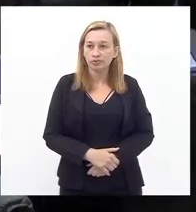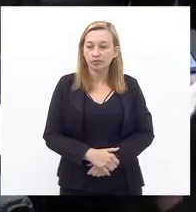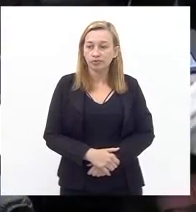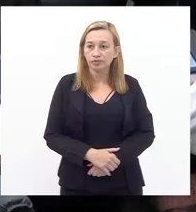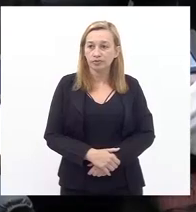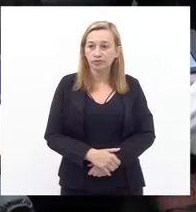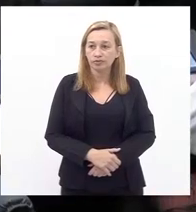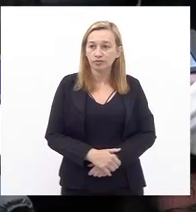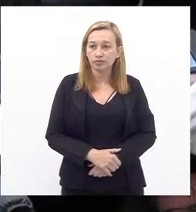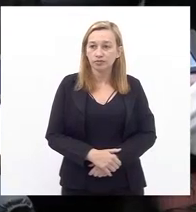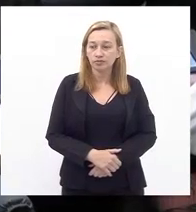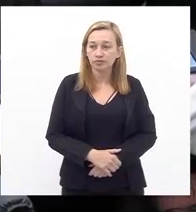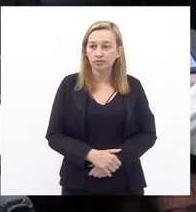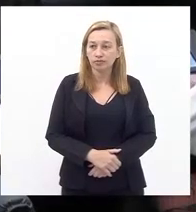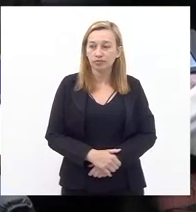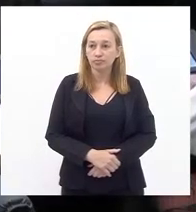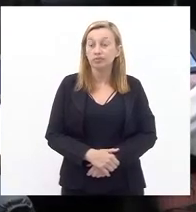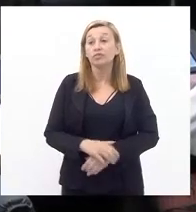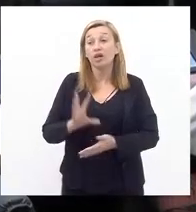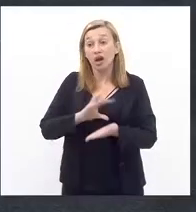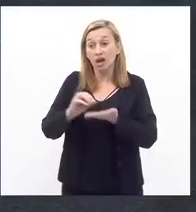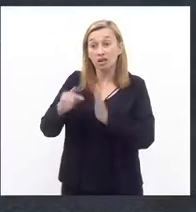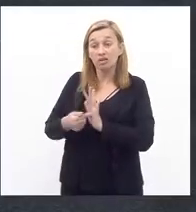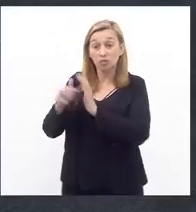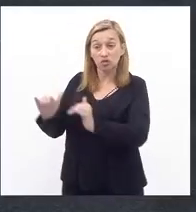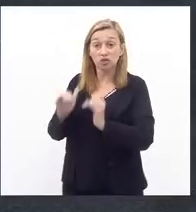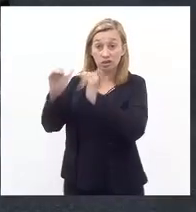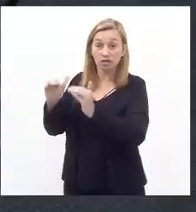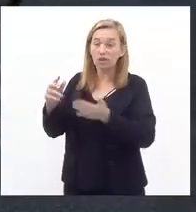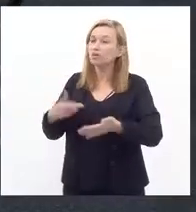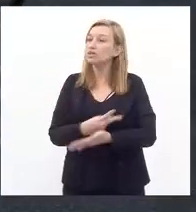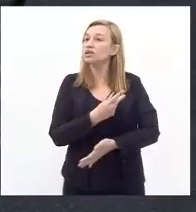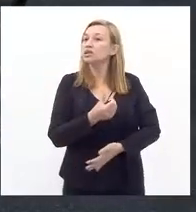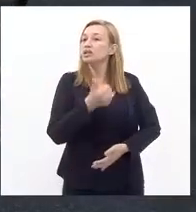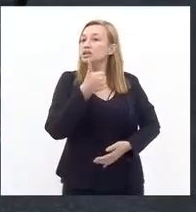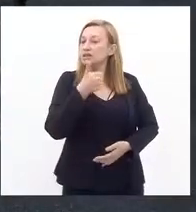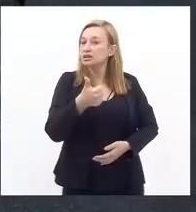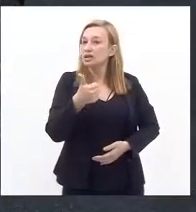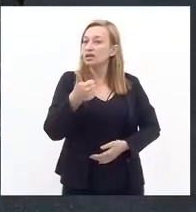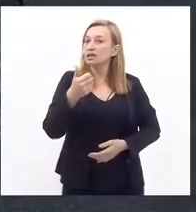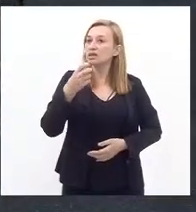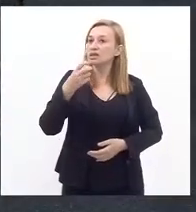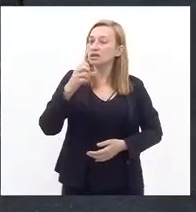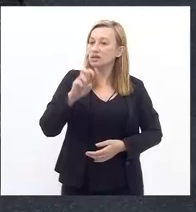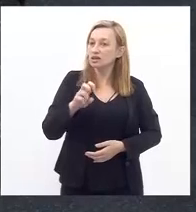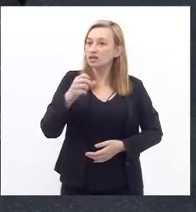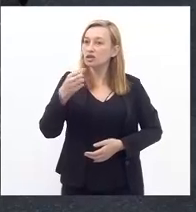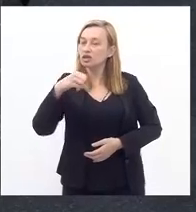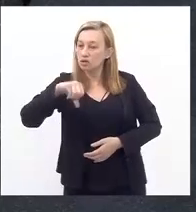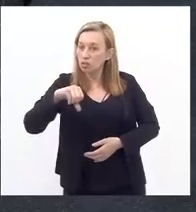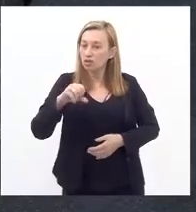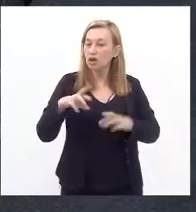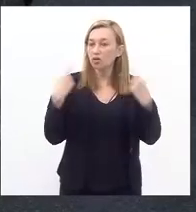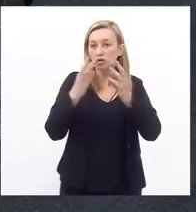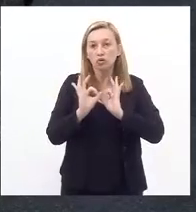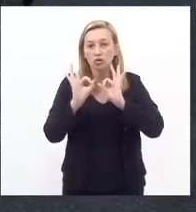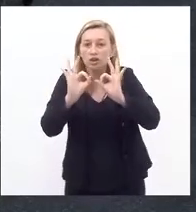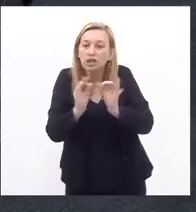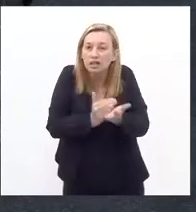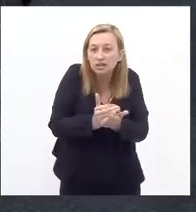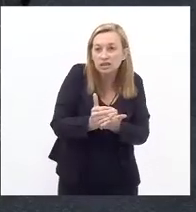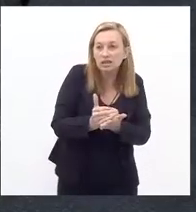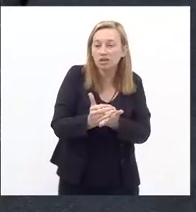e você a ata reflete com exatidão ocorrido na 179ª sessão extraordinária